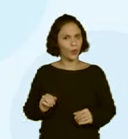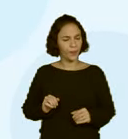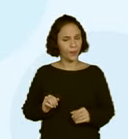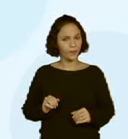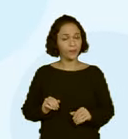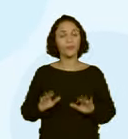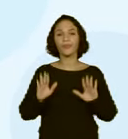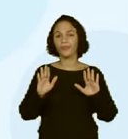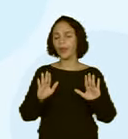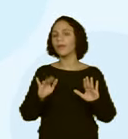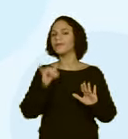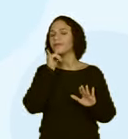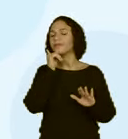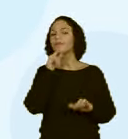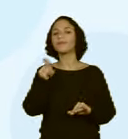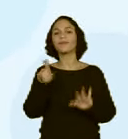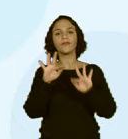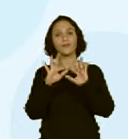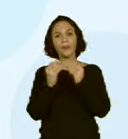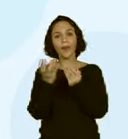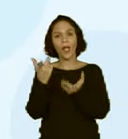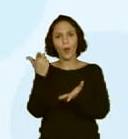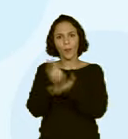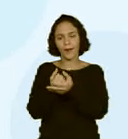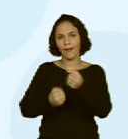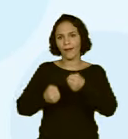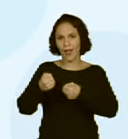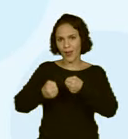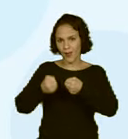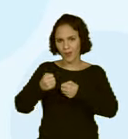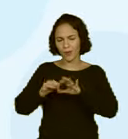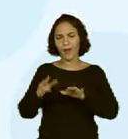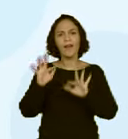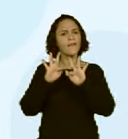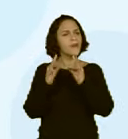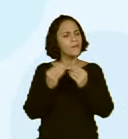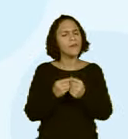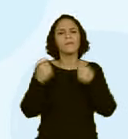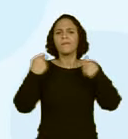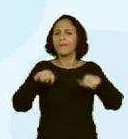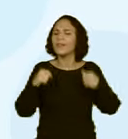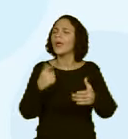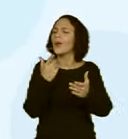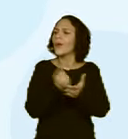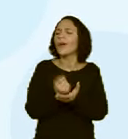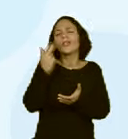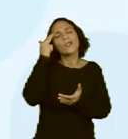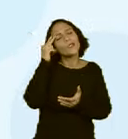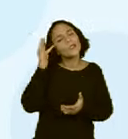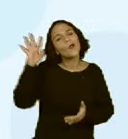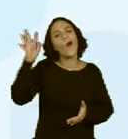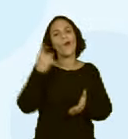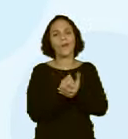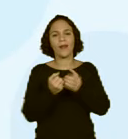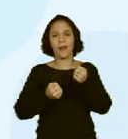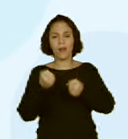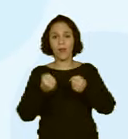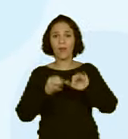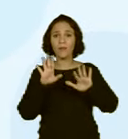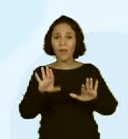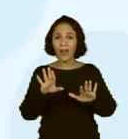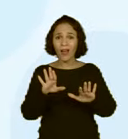que a família resolva comprar um carro, né? É o sonho da família comprar um carro. Só que aí vai